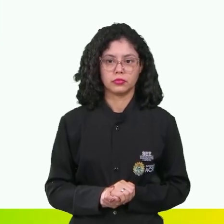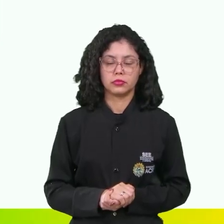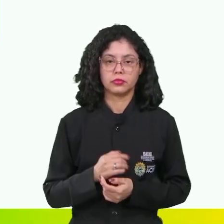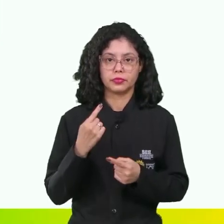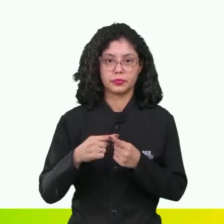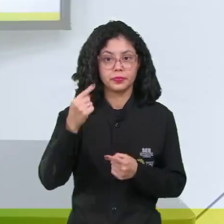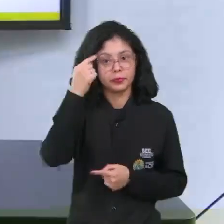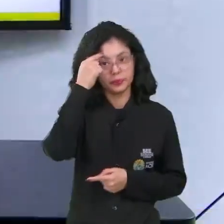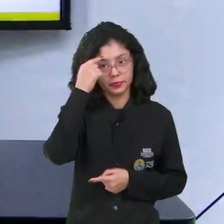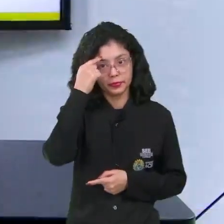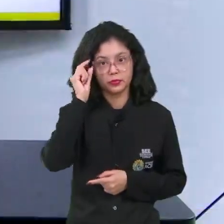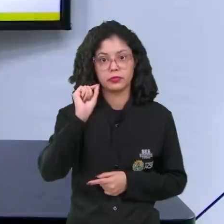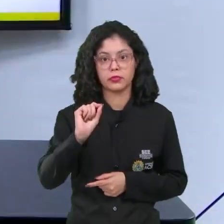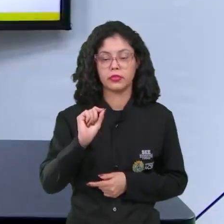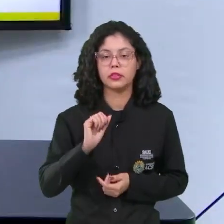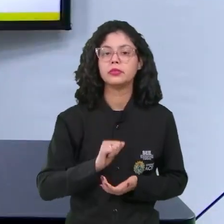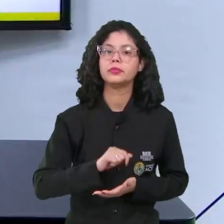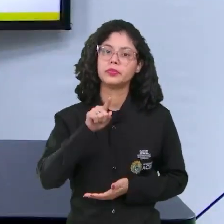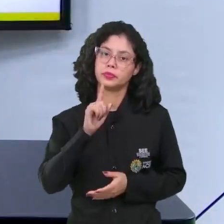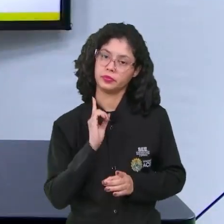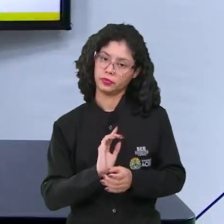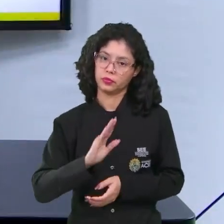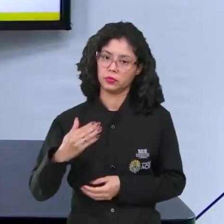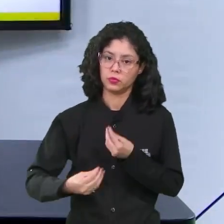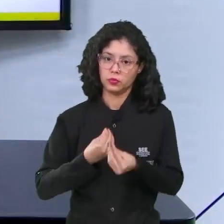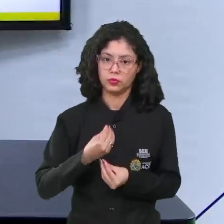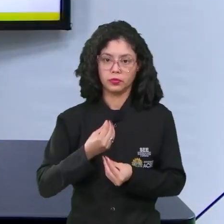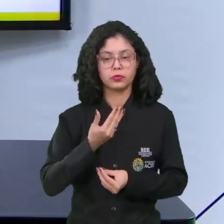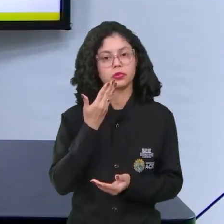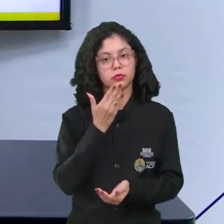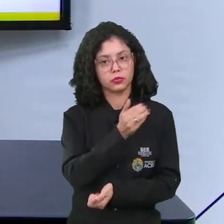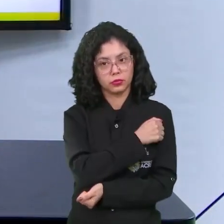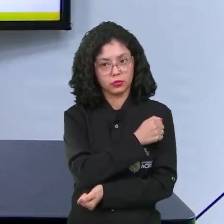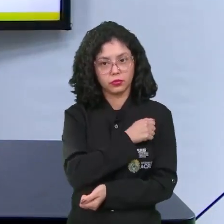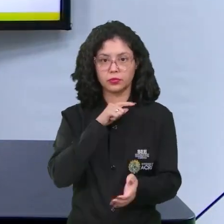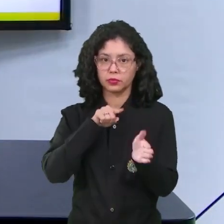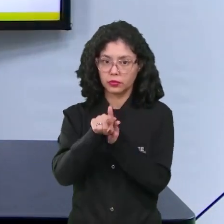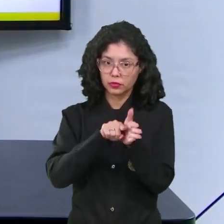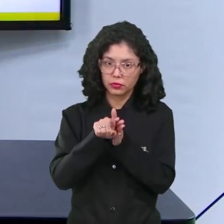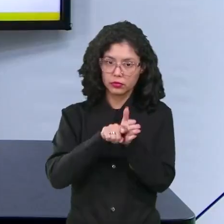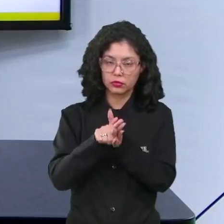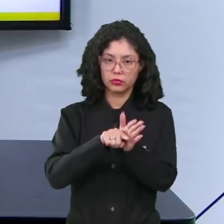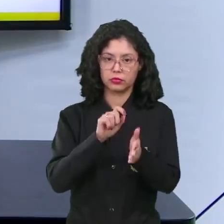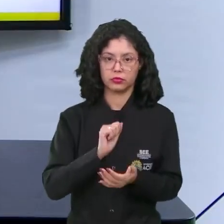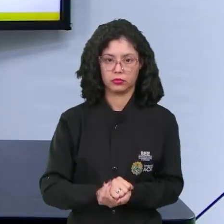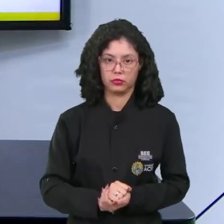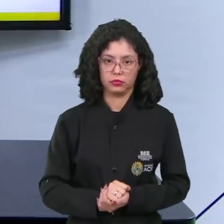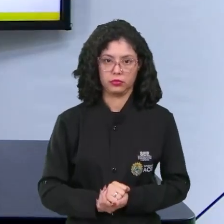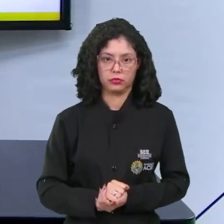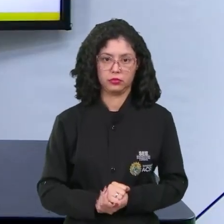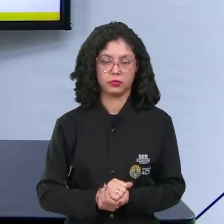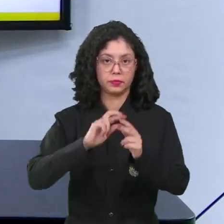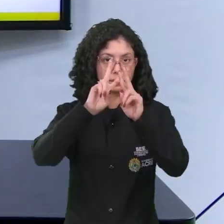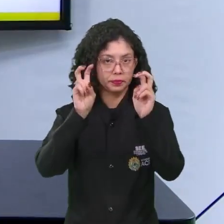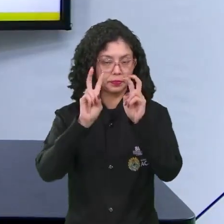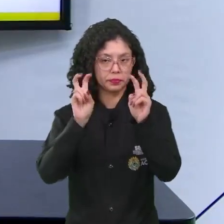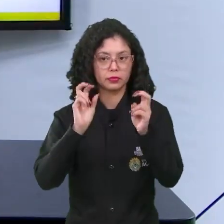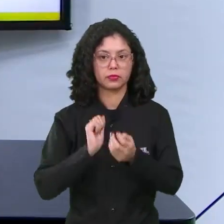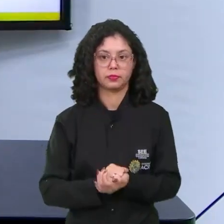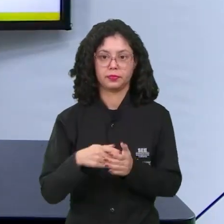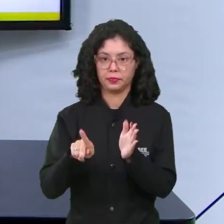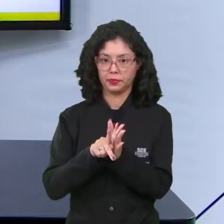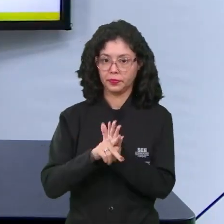Porque imagina só que você, enquanto estudante, tem feito ali uma pesquisa sobre uma determinada